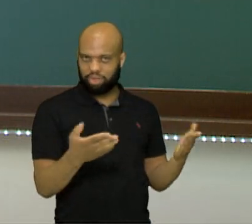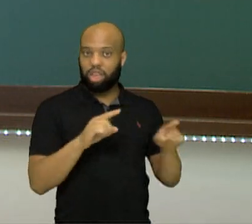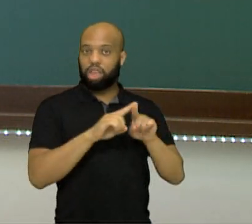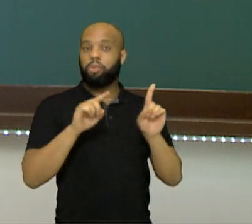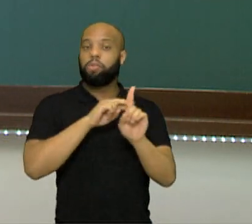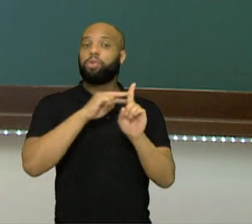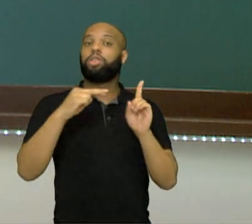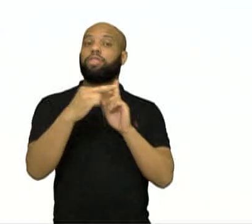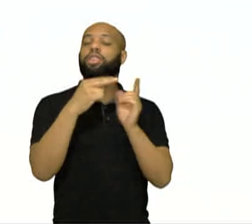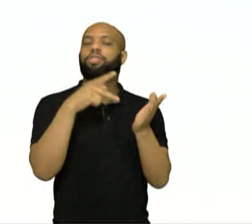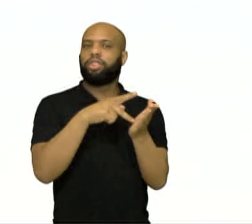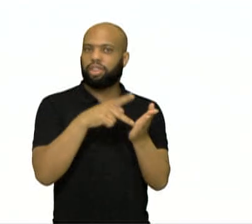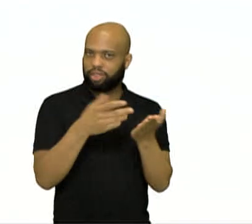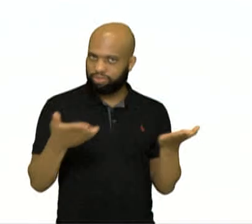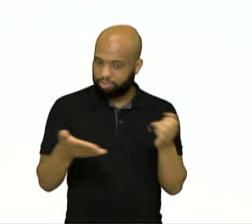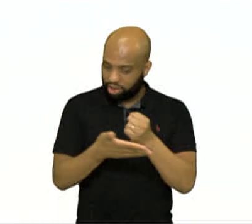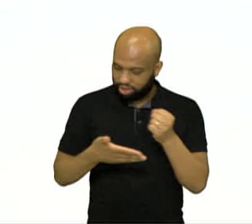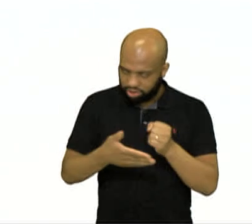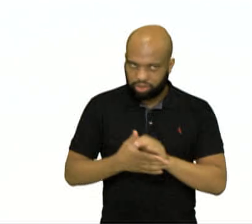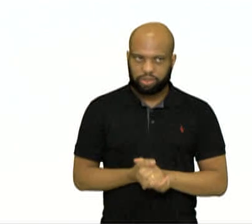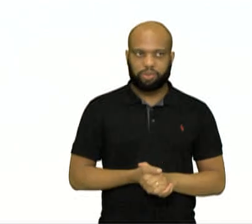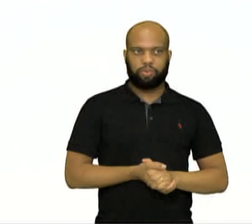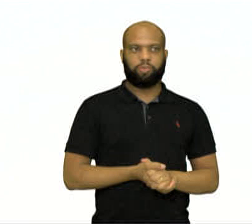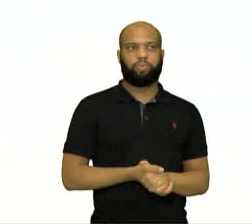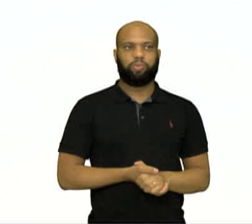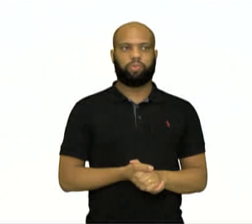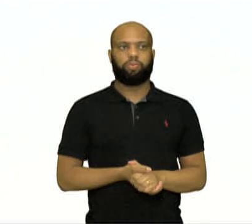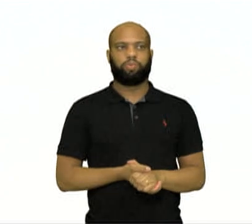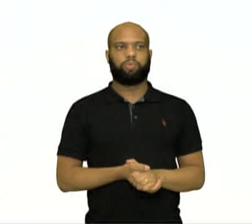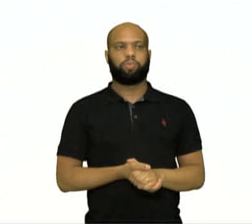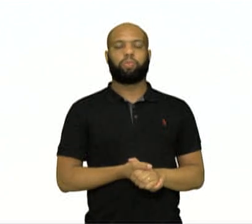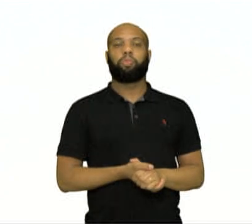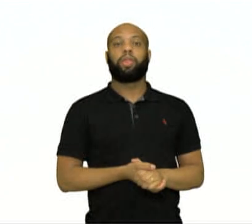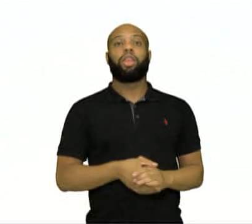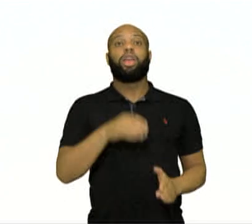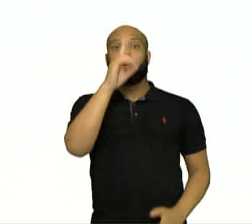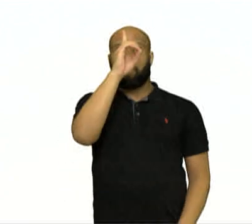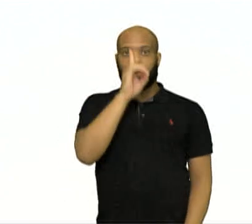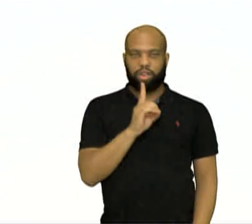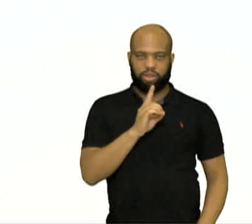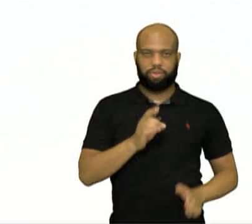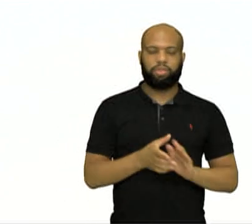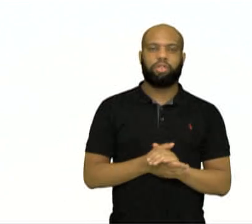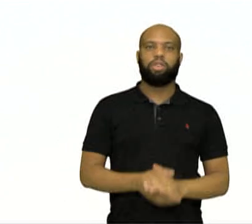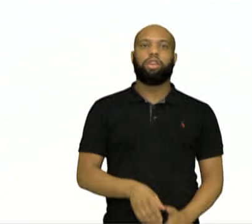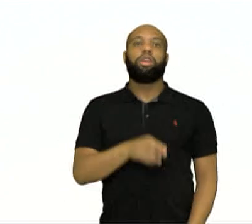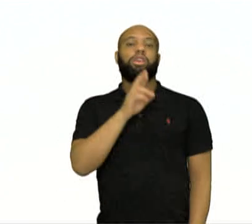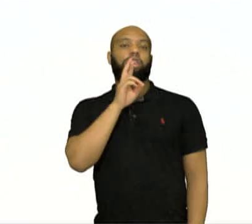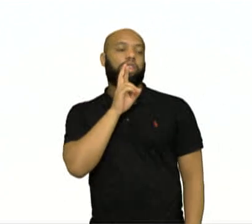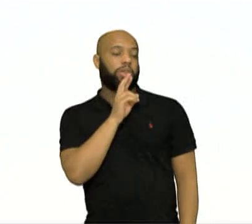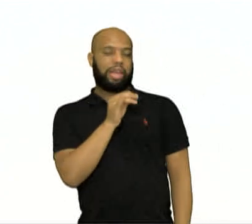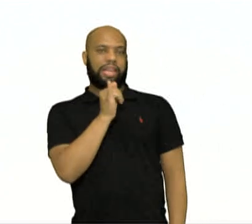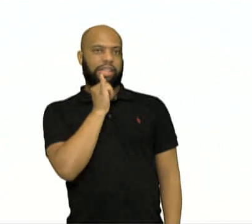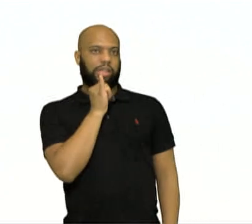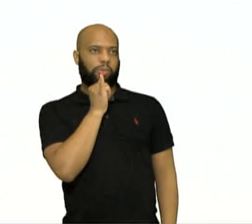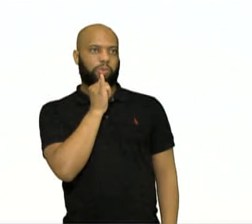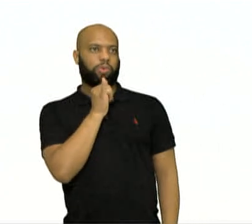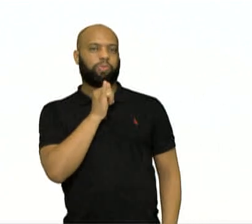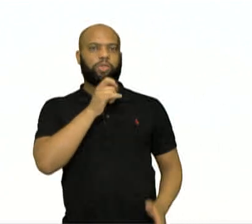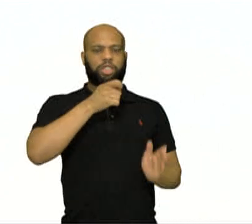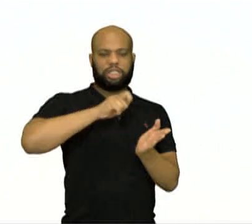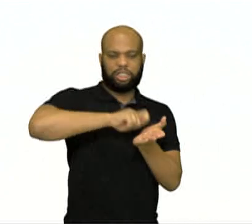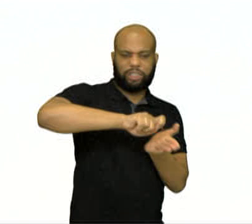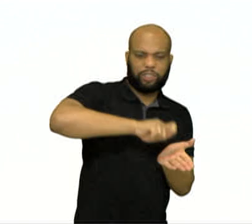vista. Respondendo ao tom. Como assim respondendo ao tom na sequência? É a crítica ao tom da